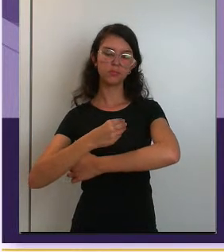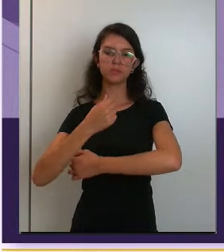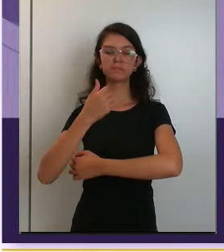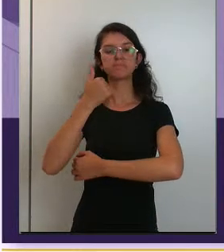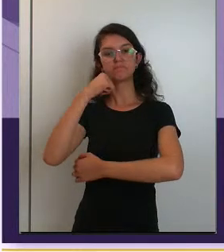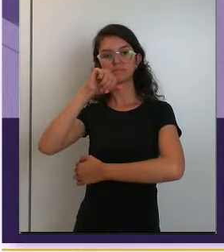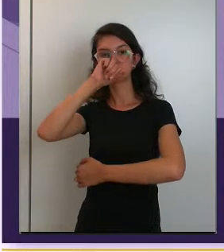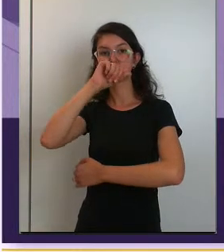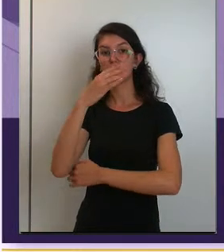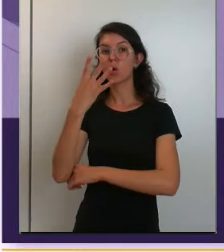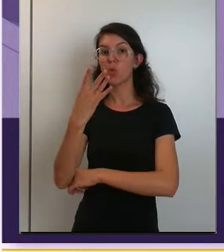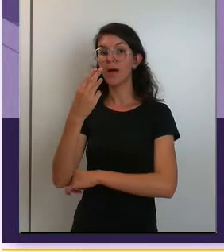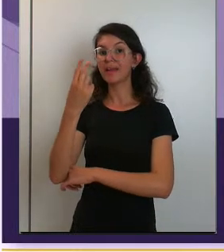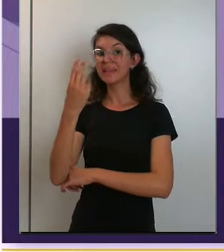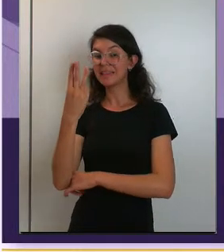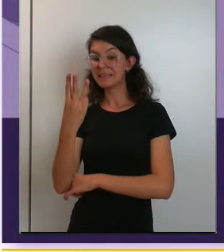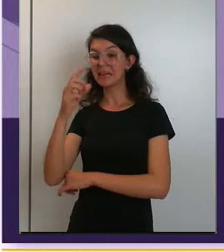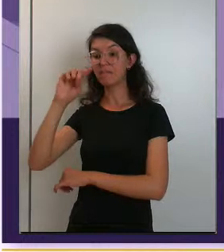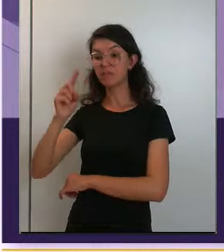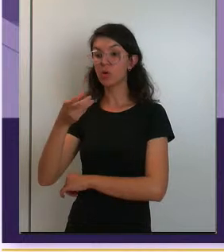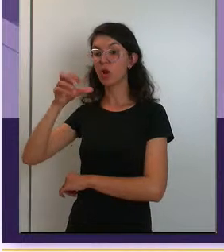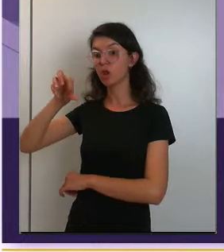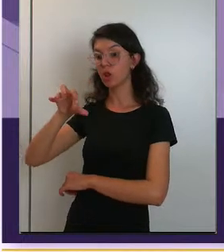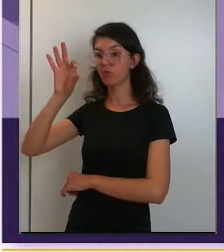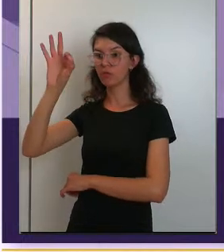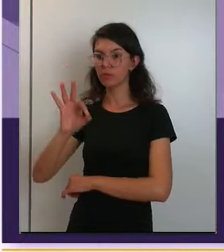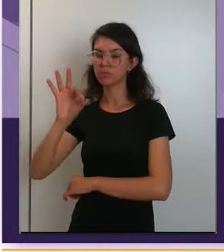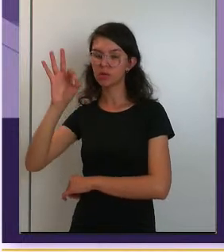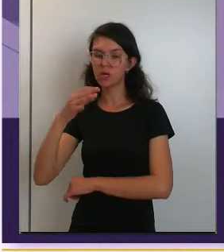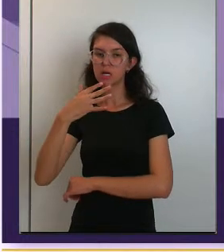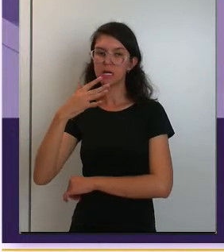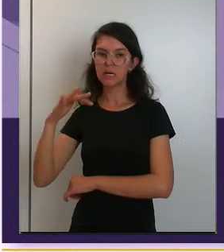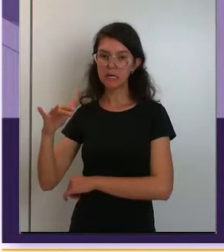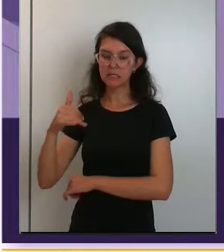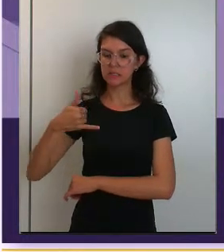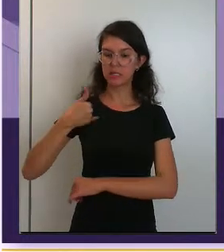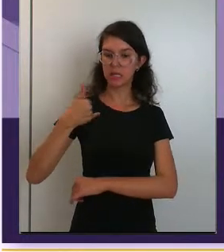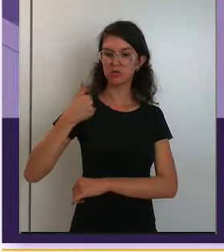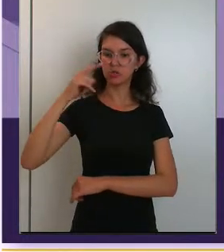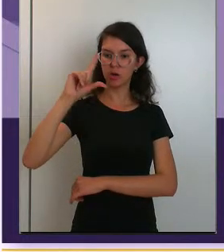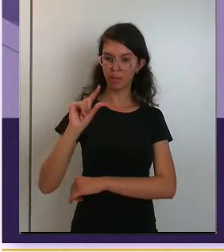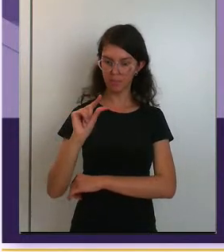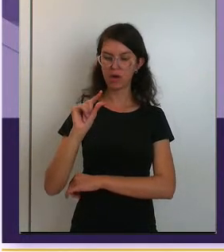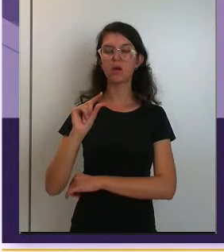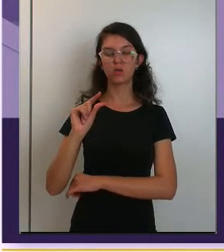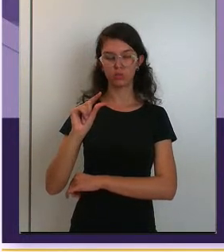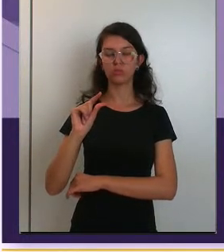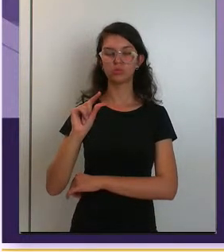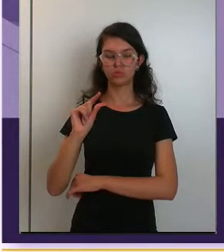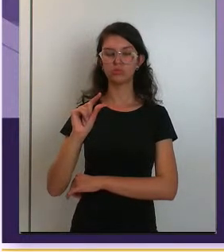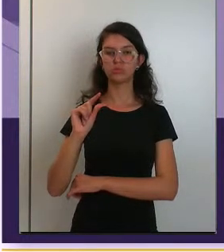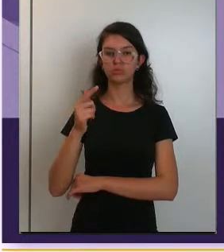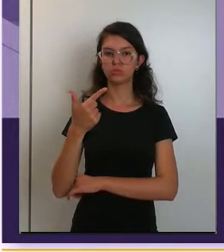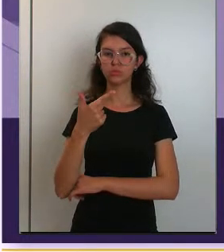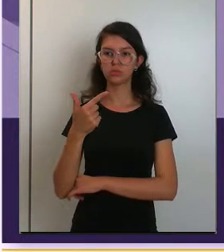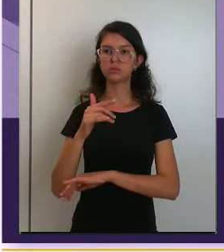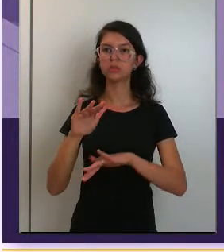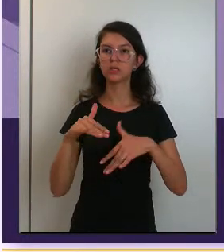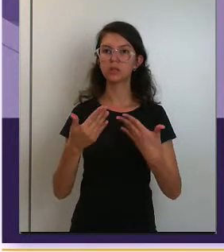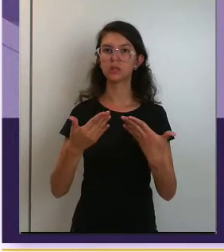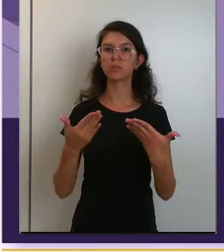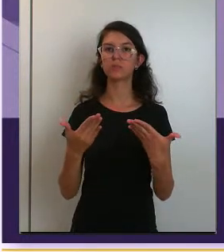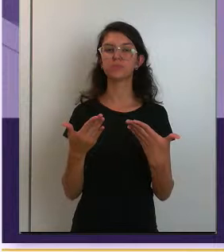frequente, 43,9% das crianças menores de 2 anos usando chupeta. Então, aqui